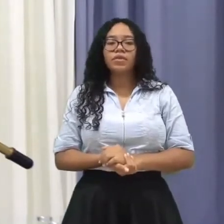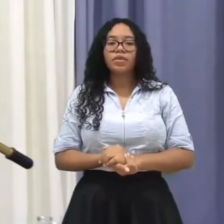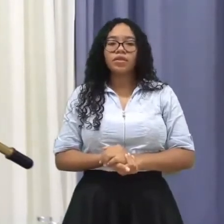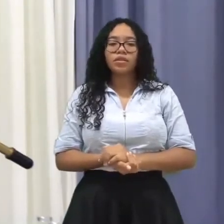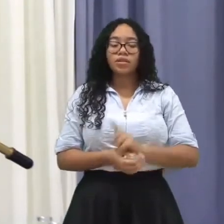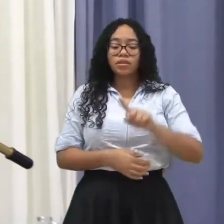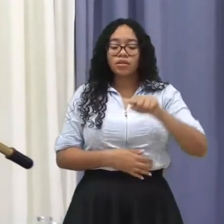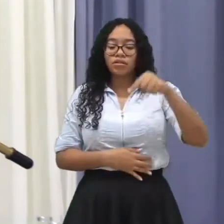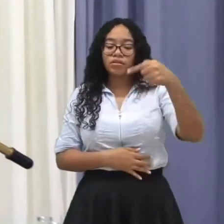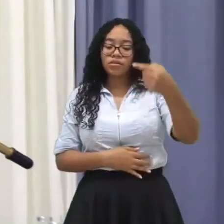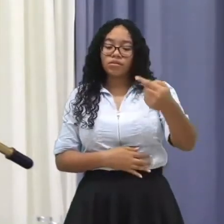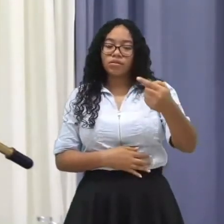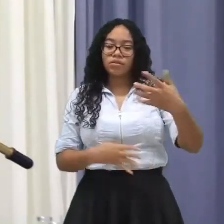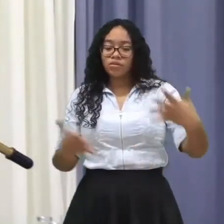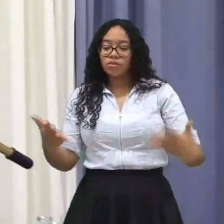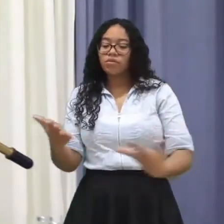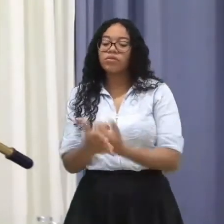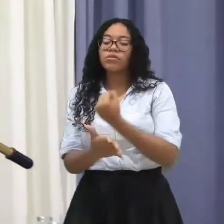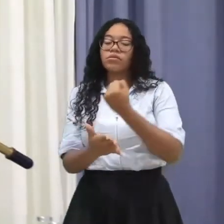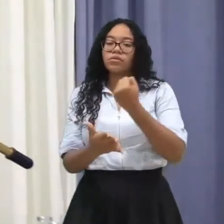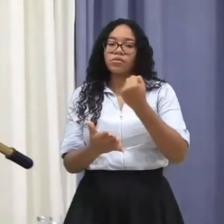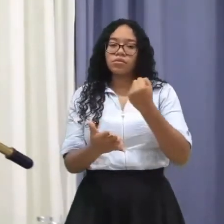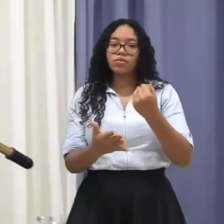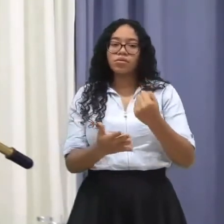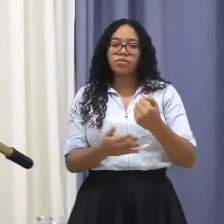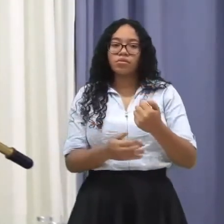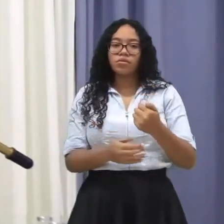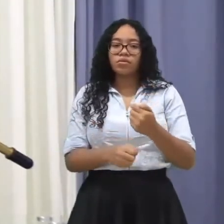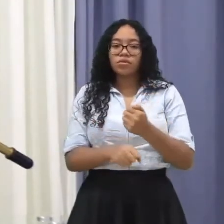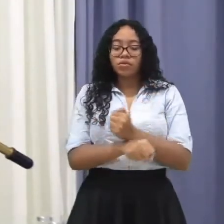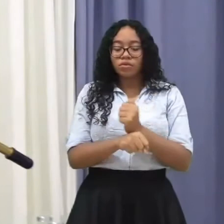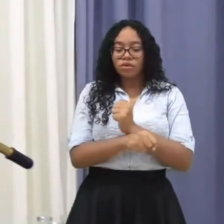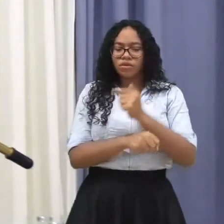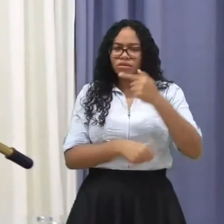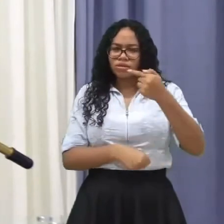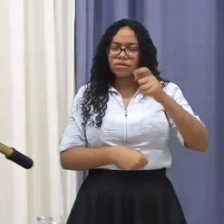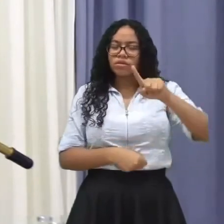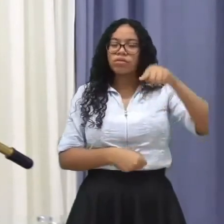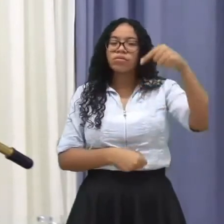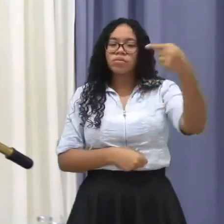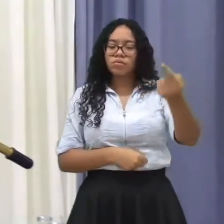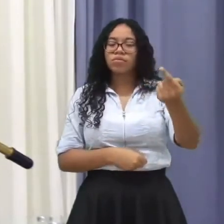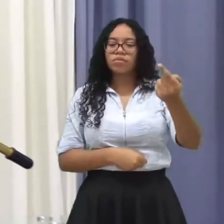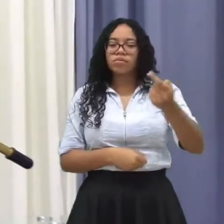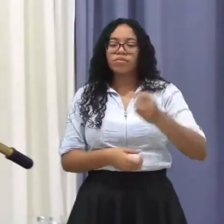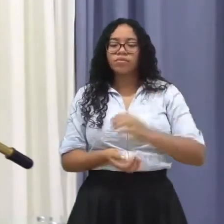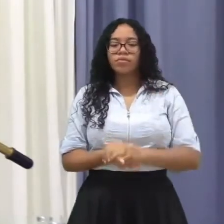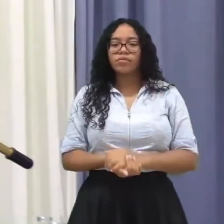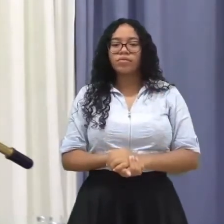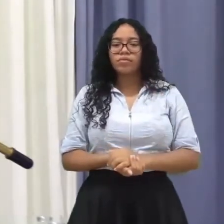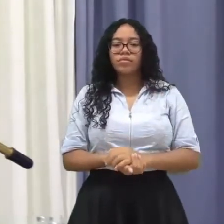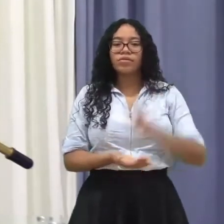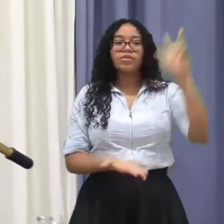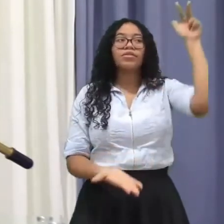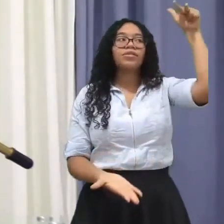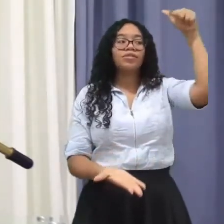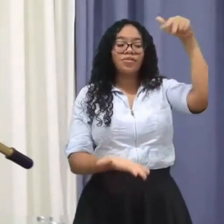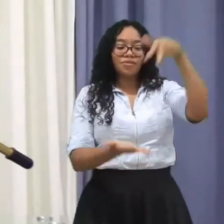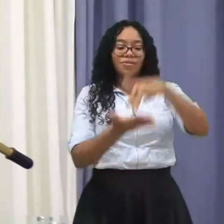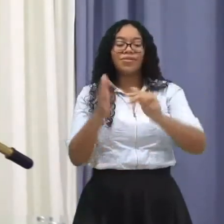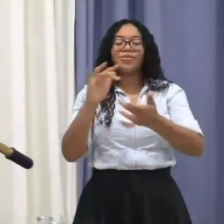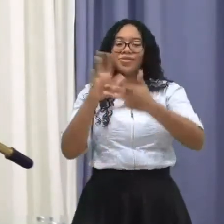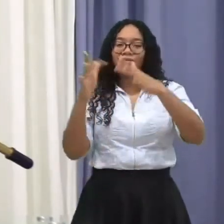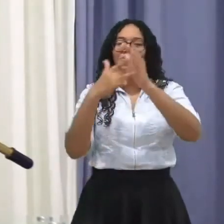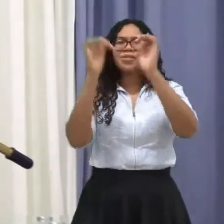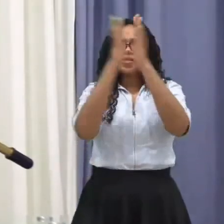Depois do arrebatamento, 7 anos depois, será então a vinda dele em glória